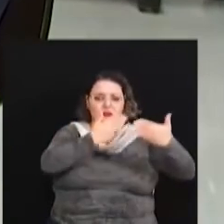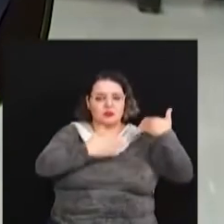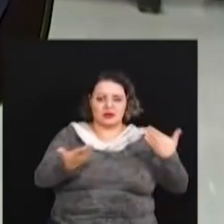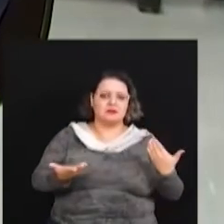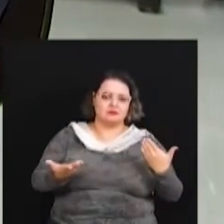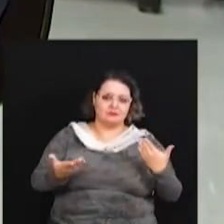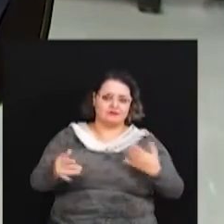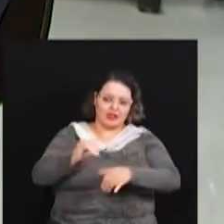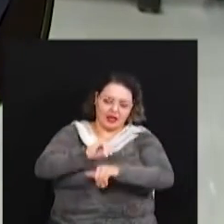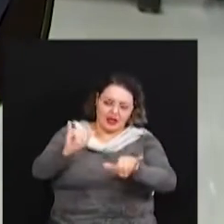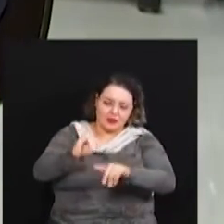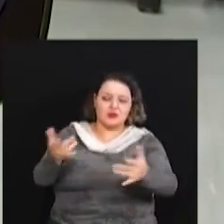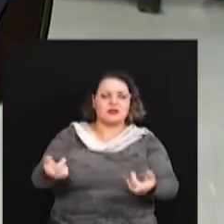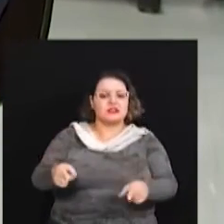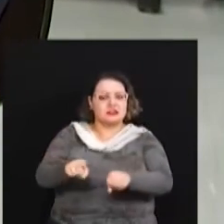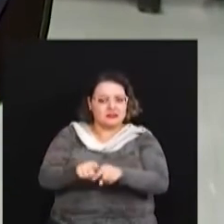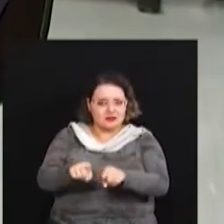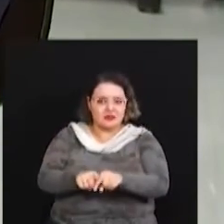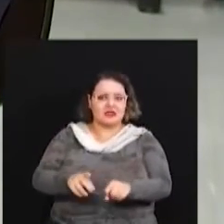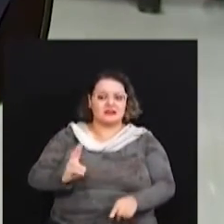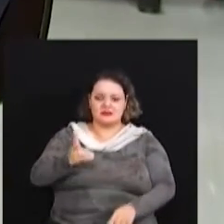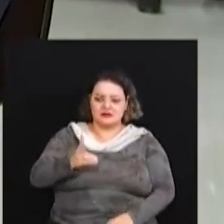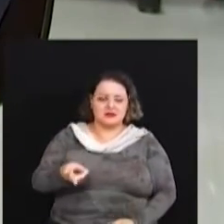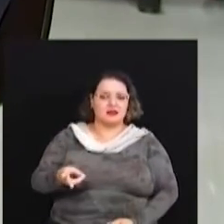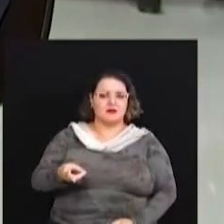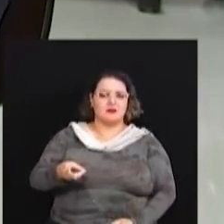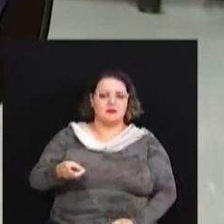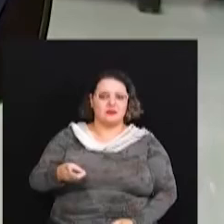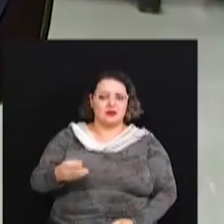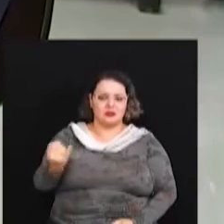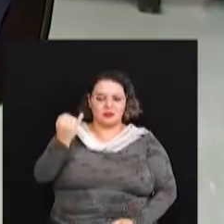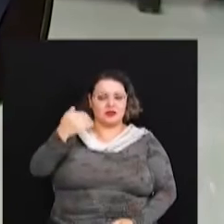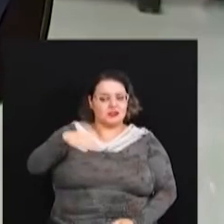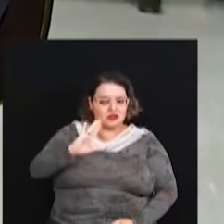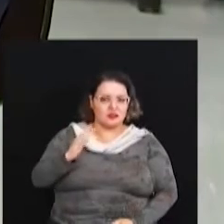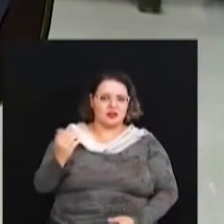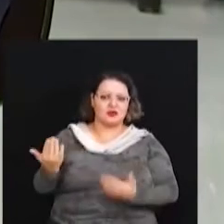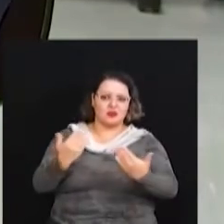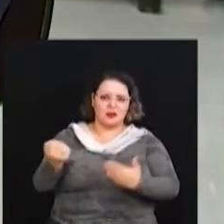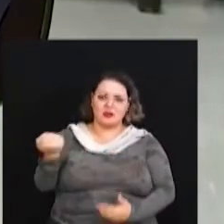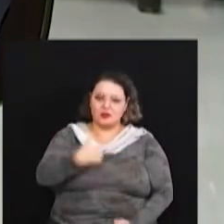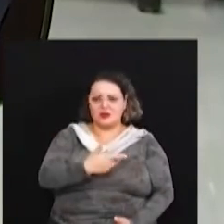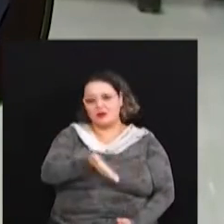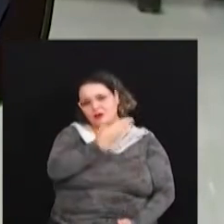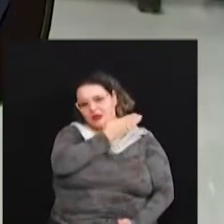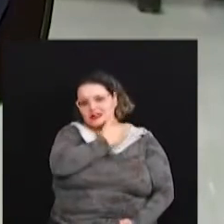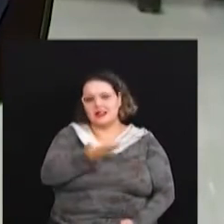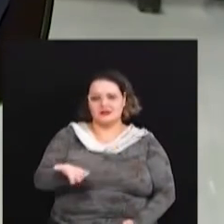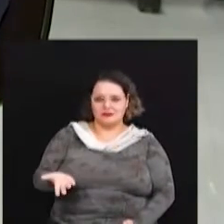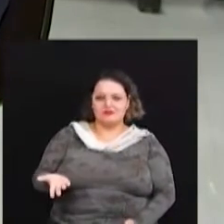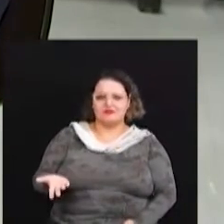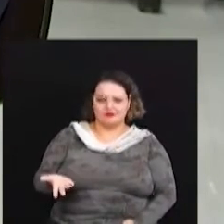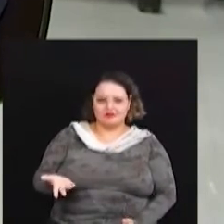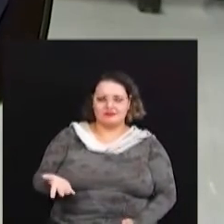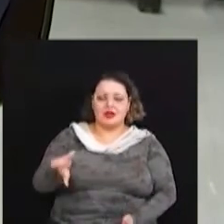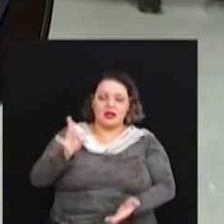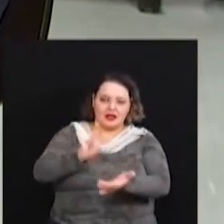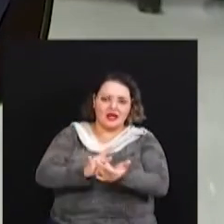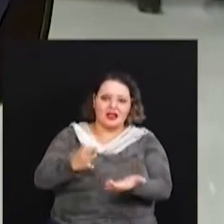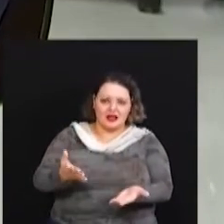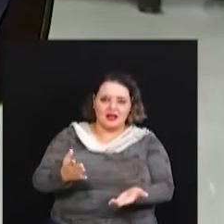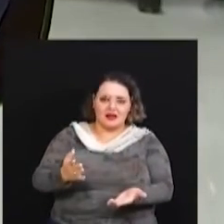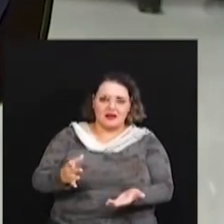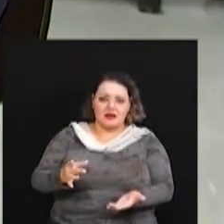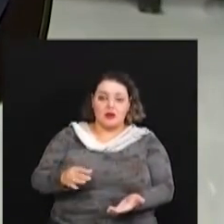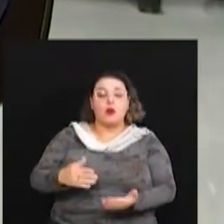foi tão importante, porque a gente vê esses movimentos anti-ciências ou de negação da realidade, né? Então, acho que aí é que entra